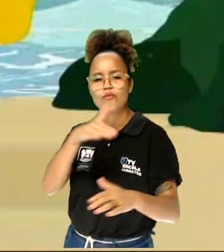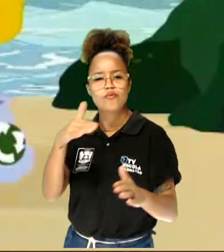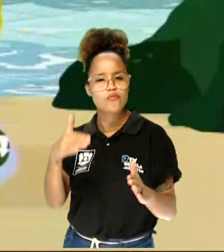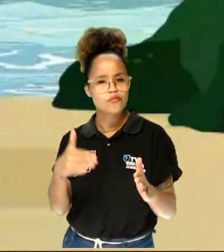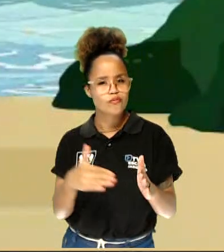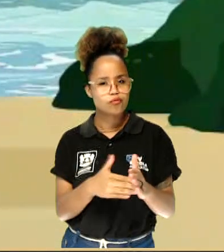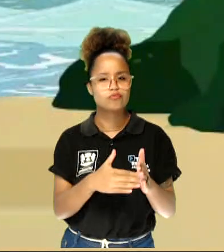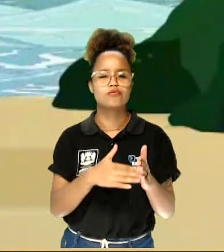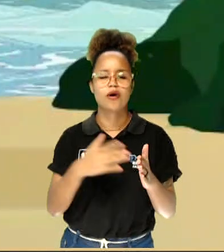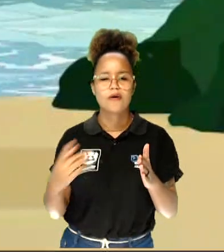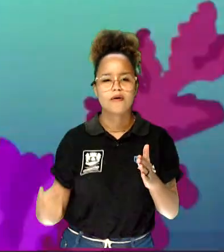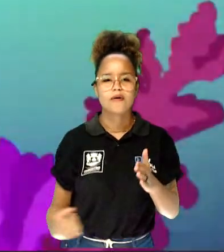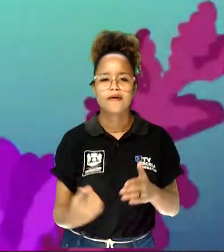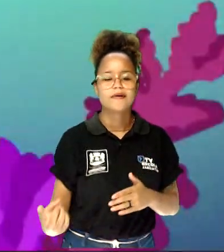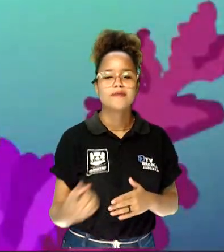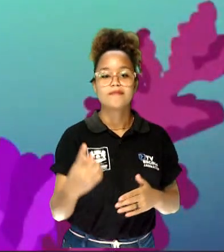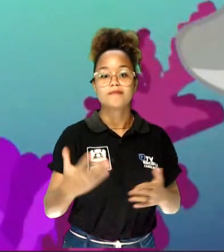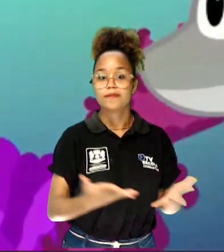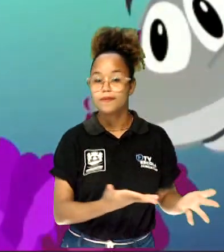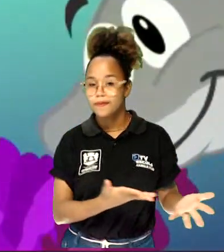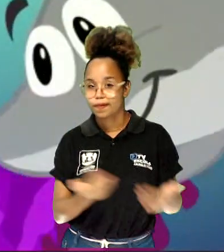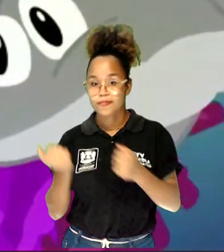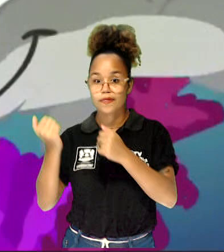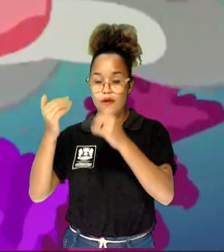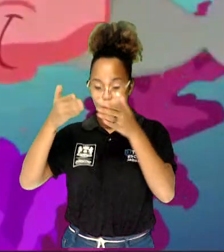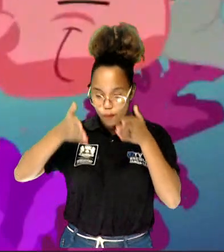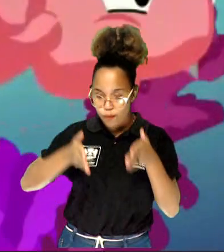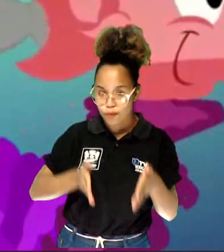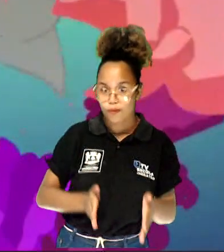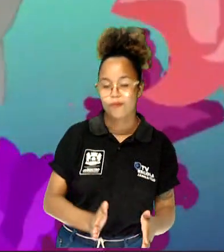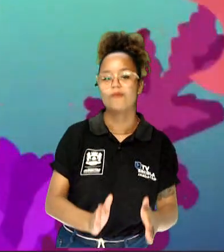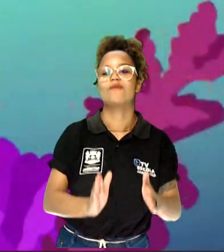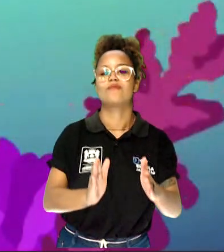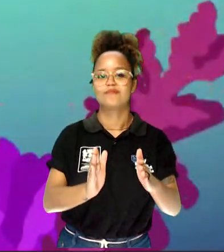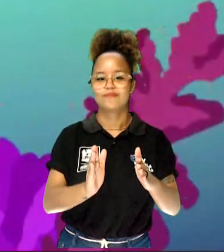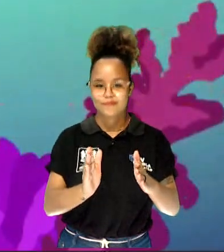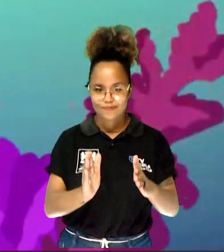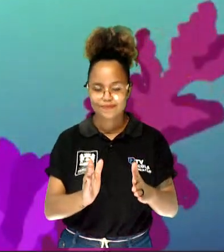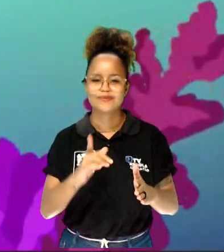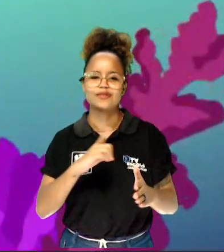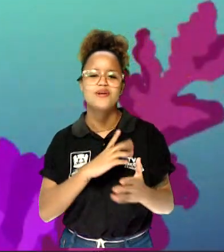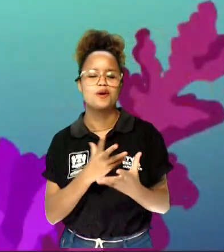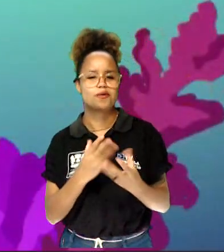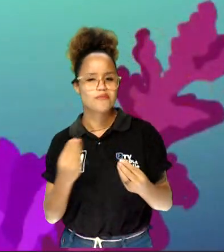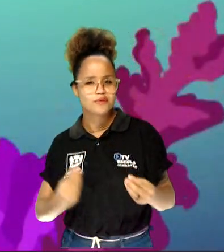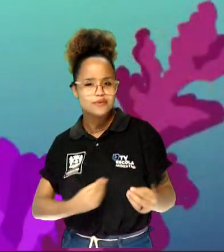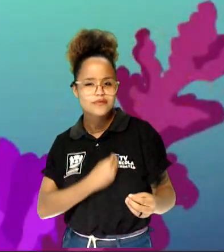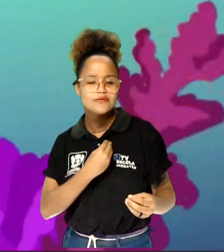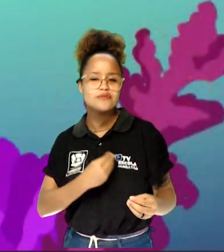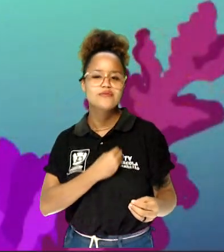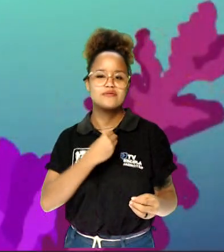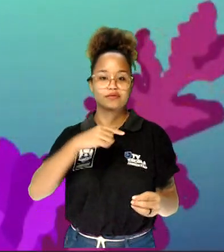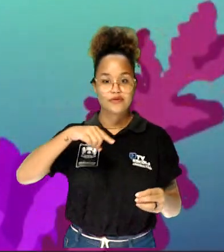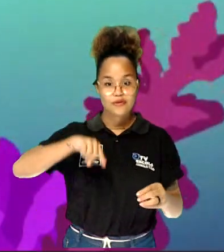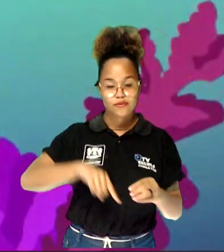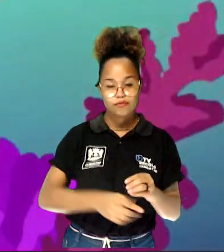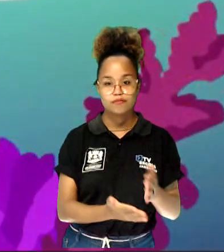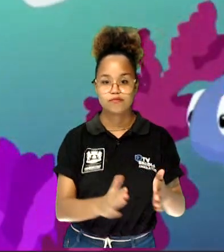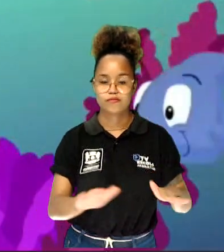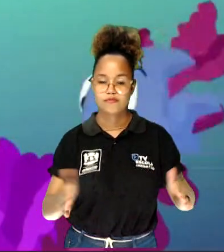ser infinito. Vamos mergulhar, tem muita vida no fundo do